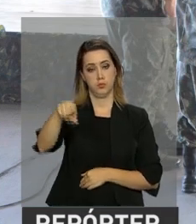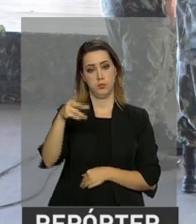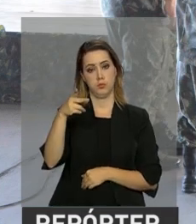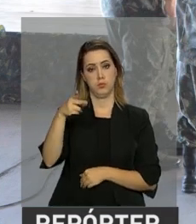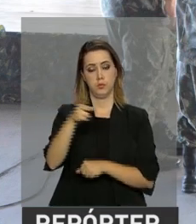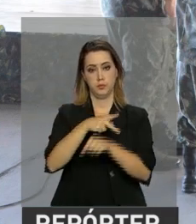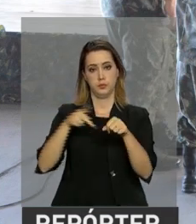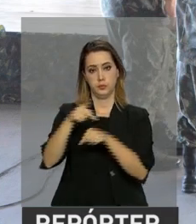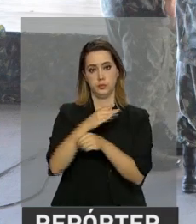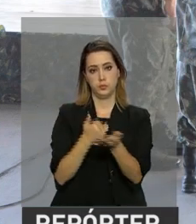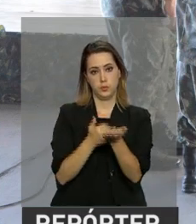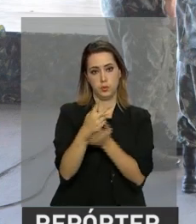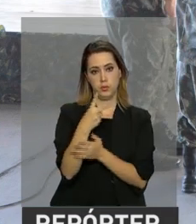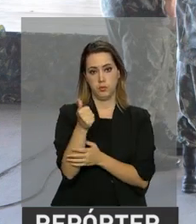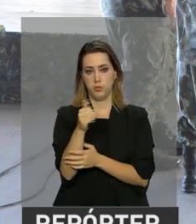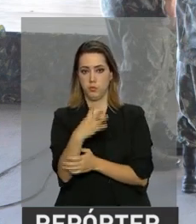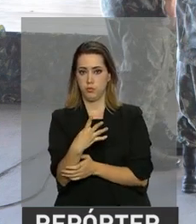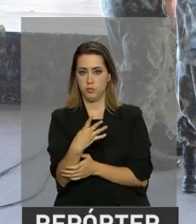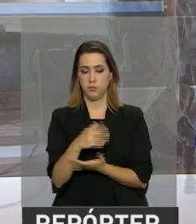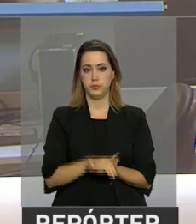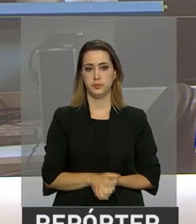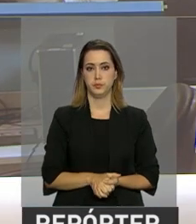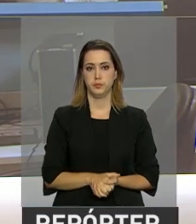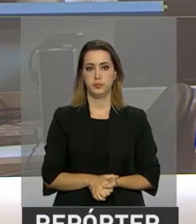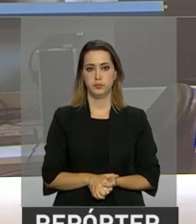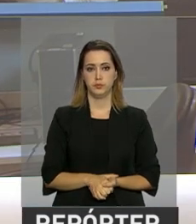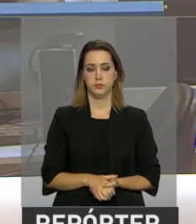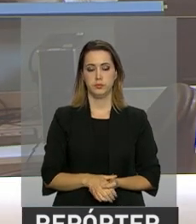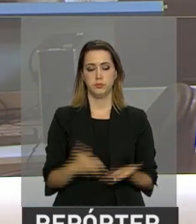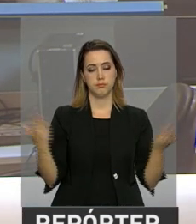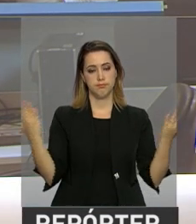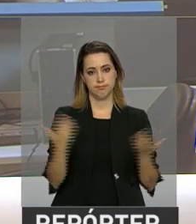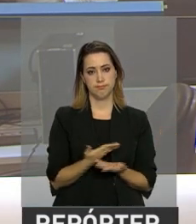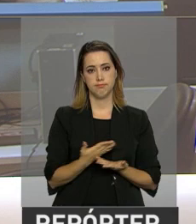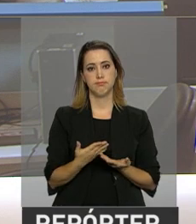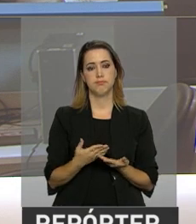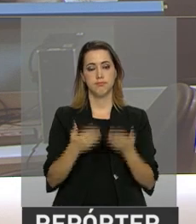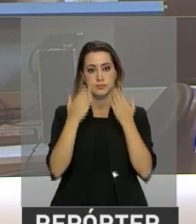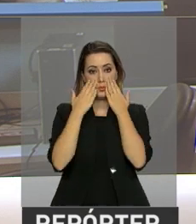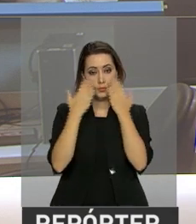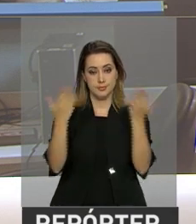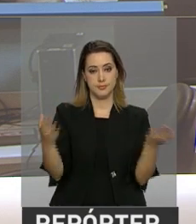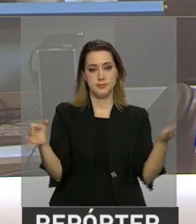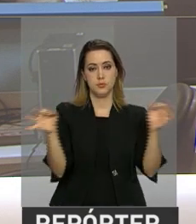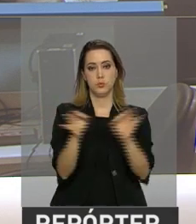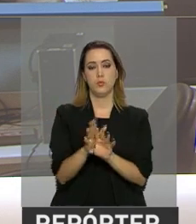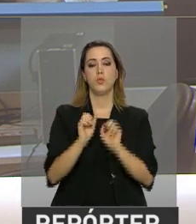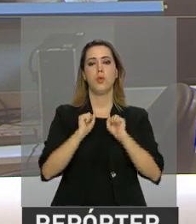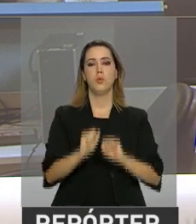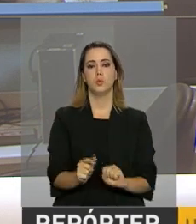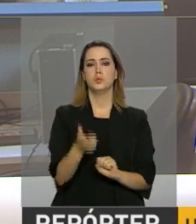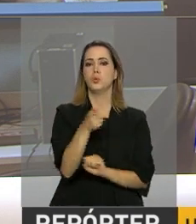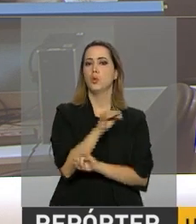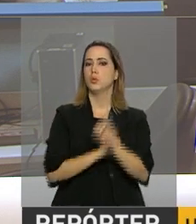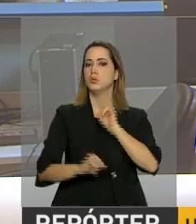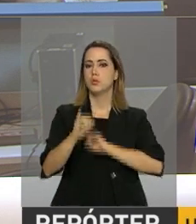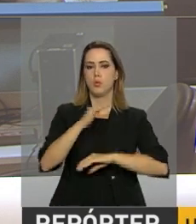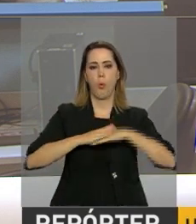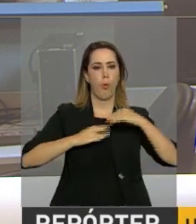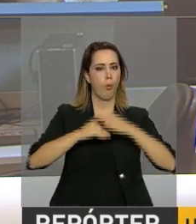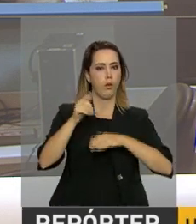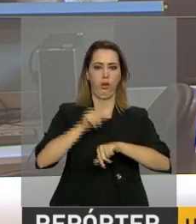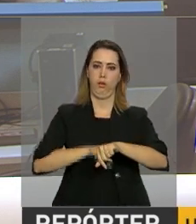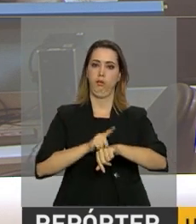aquele país desde 2004. E esta edição do Repórter NBR termina aqui. Podemos voltar a qualquer momento com